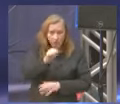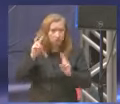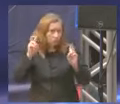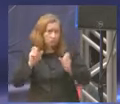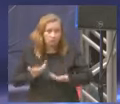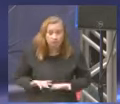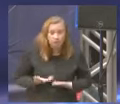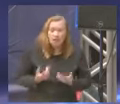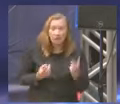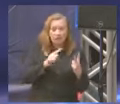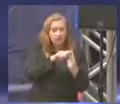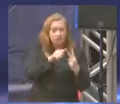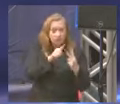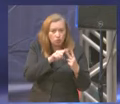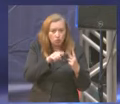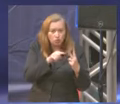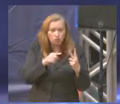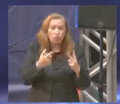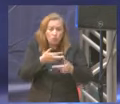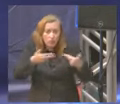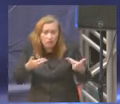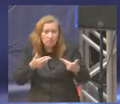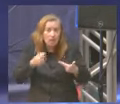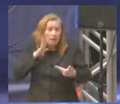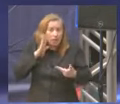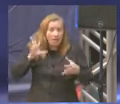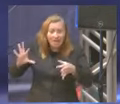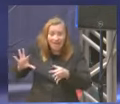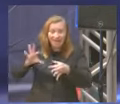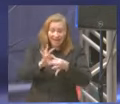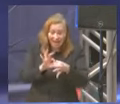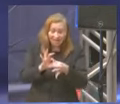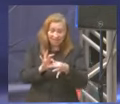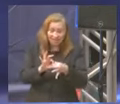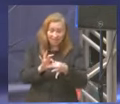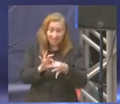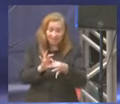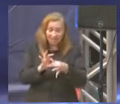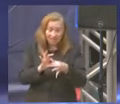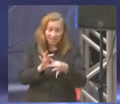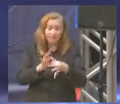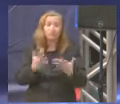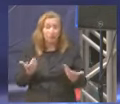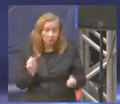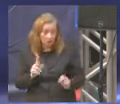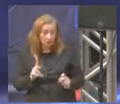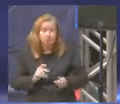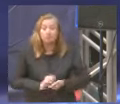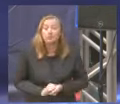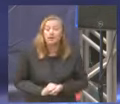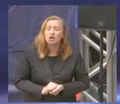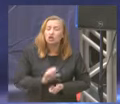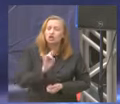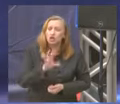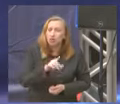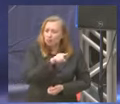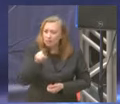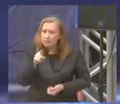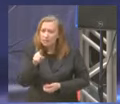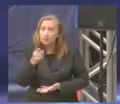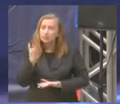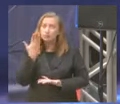né? As duas coisas são ligadas a umas às outras, ok? Só para vocês